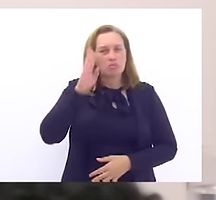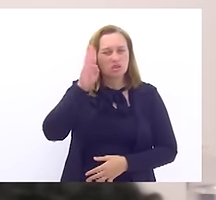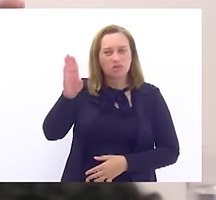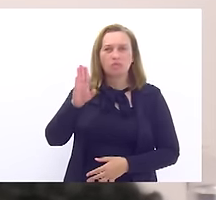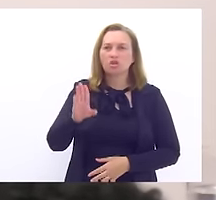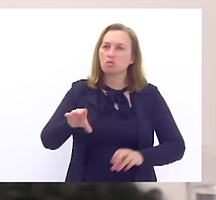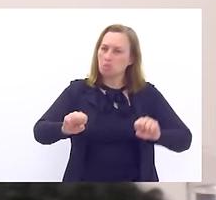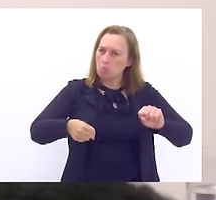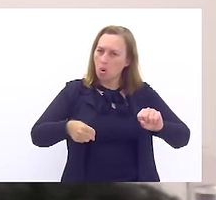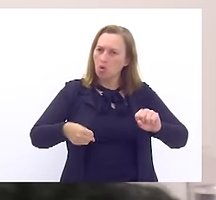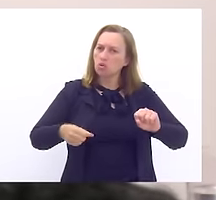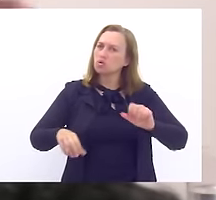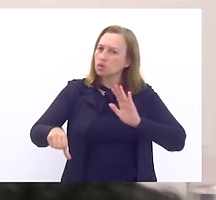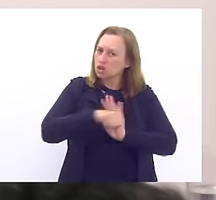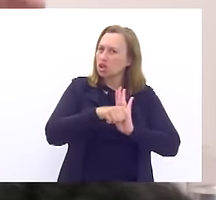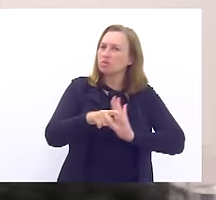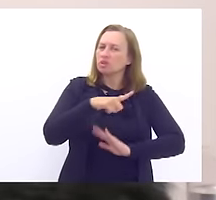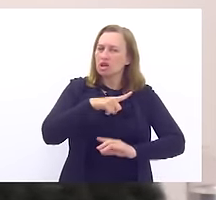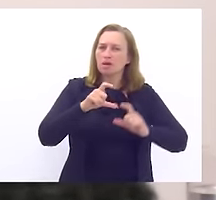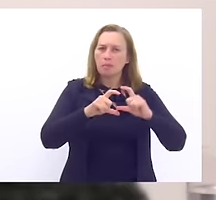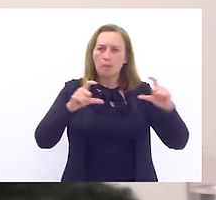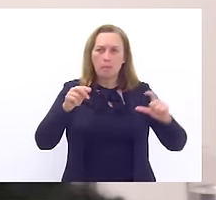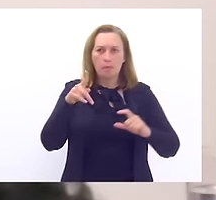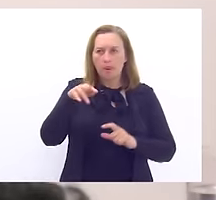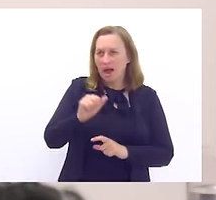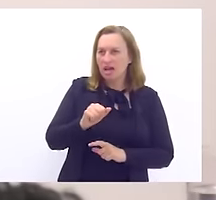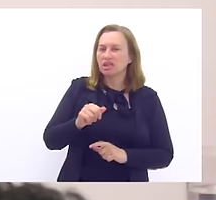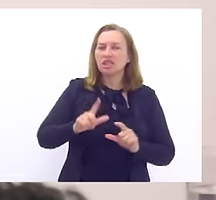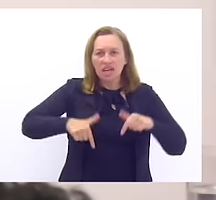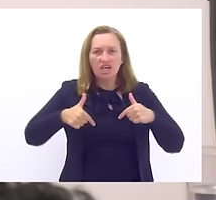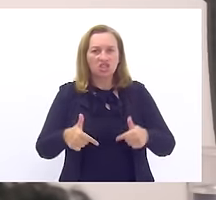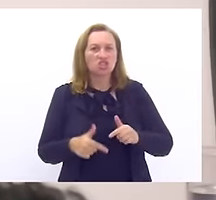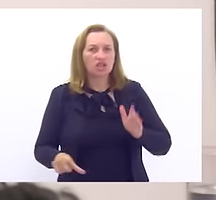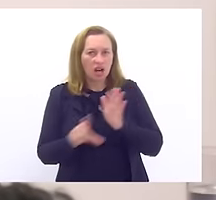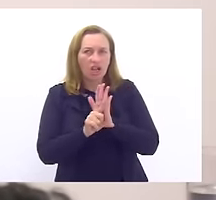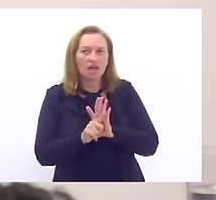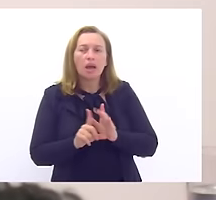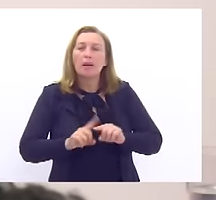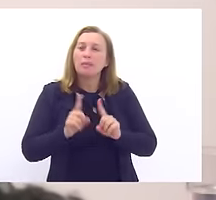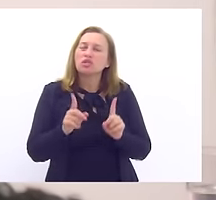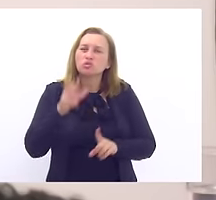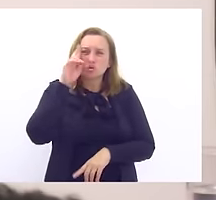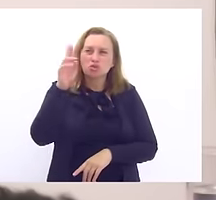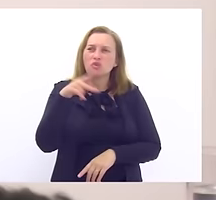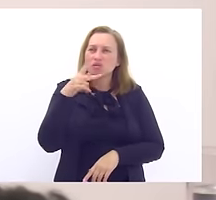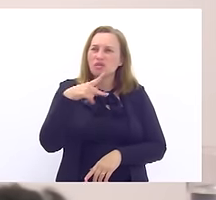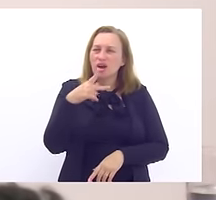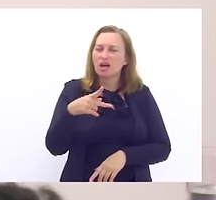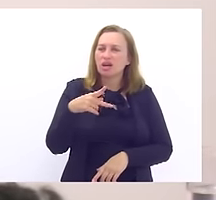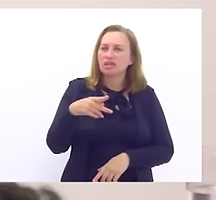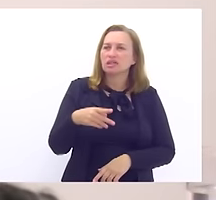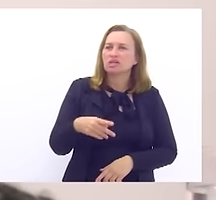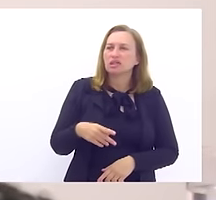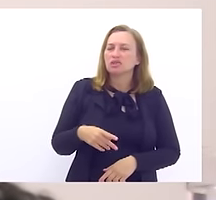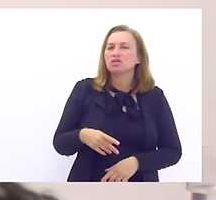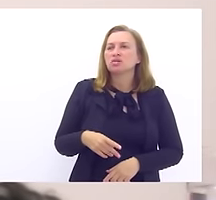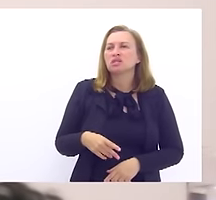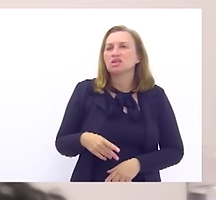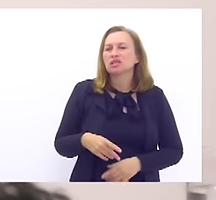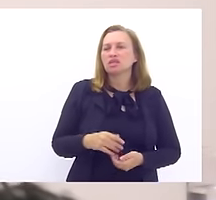ator de crime nós sabemos disso moto sem placa tal tem que agir com Rigor da lei Mas quando o senhor fala da Mancha criminal E